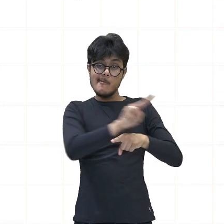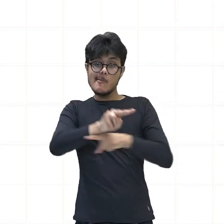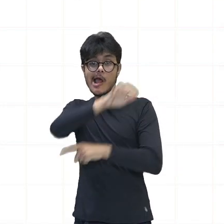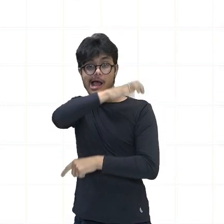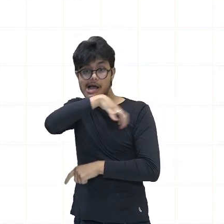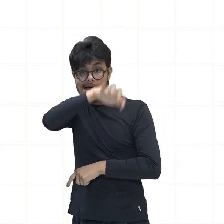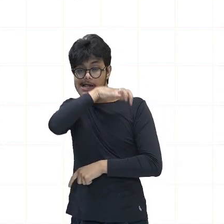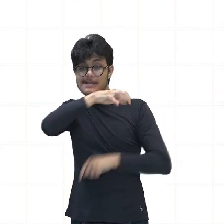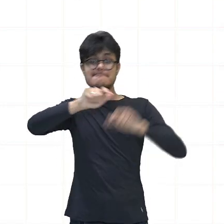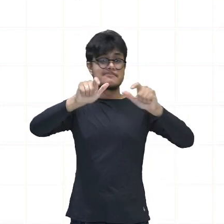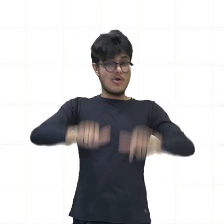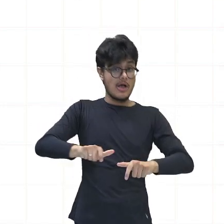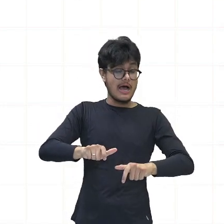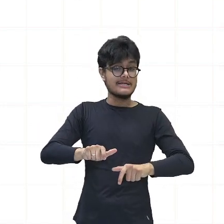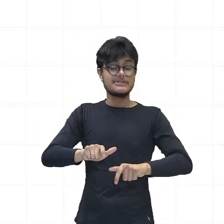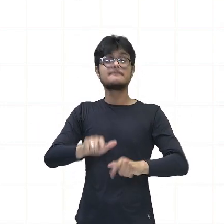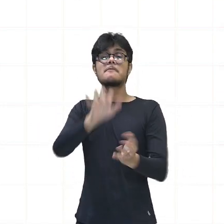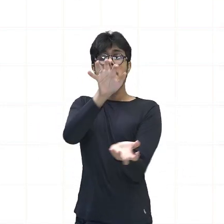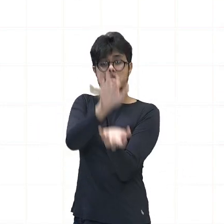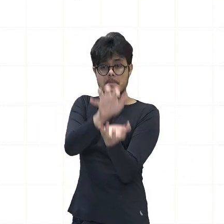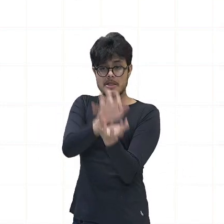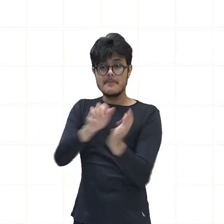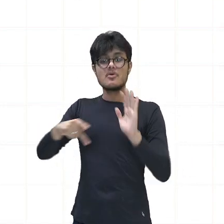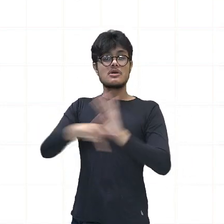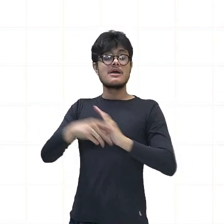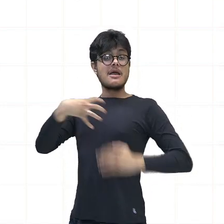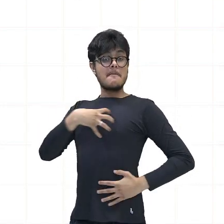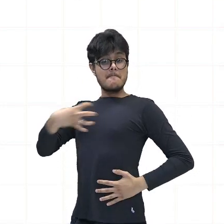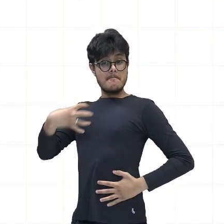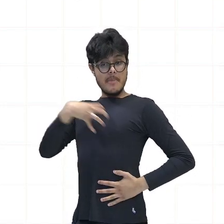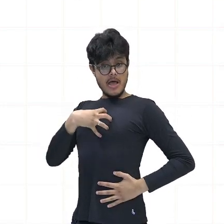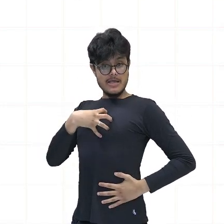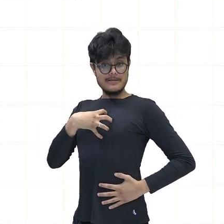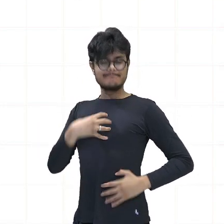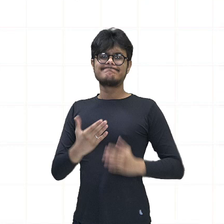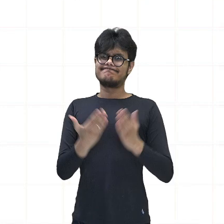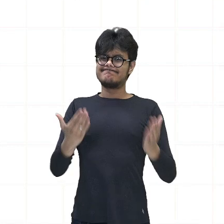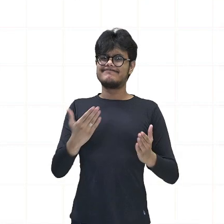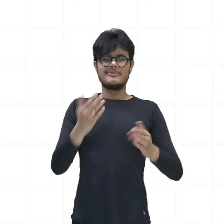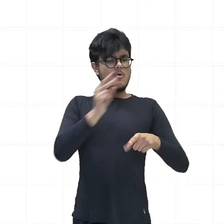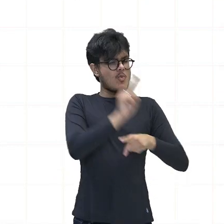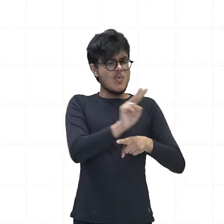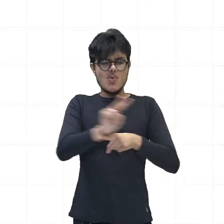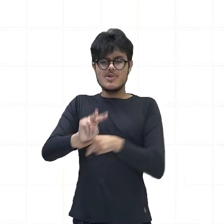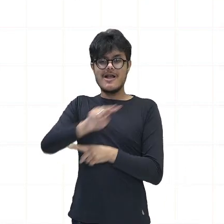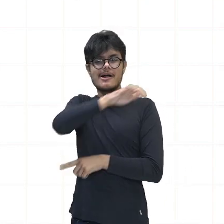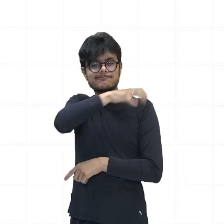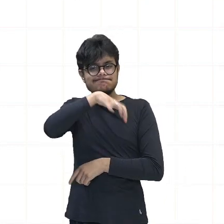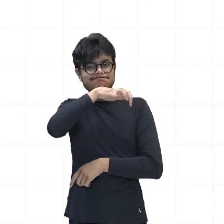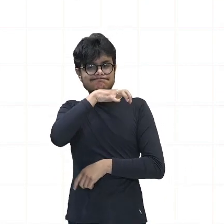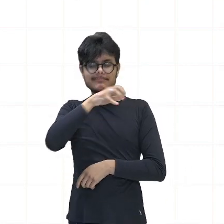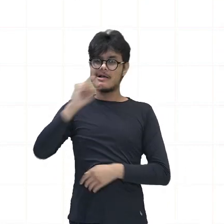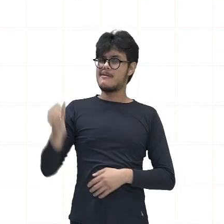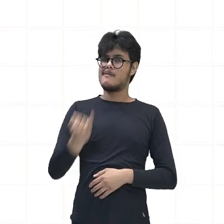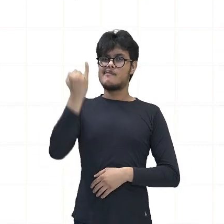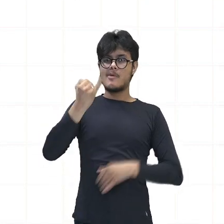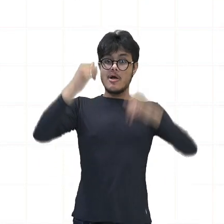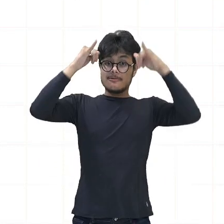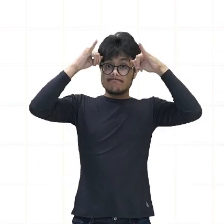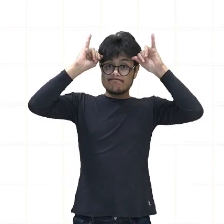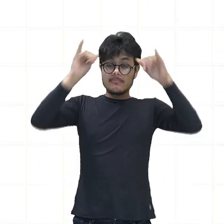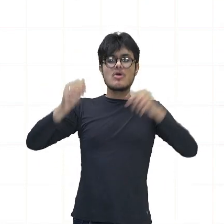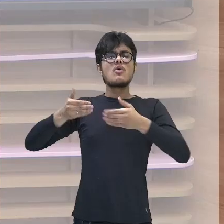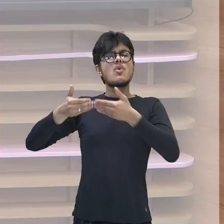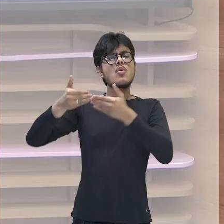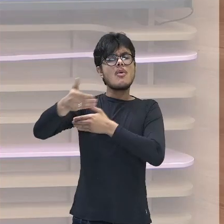de Pernambuco e à Bahia. Então, a pecuária ela foi também uma atividade que ela começa lá na região